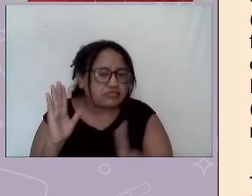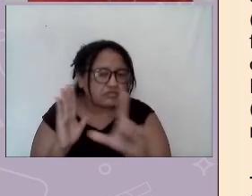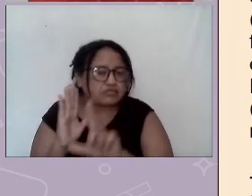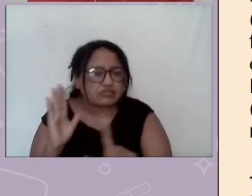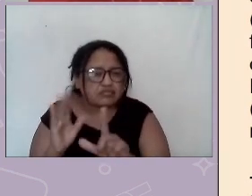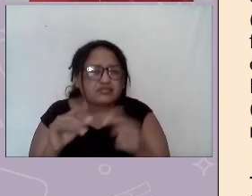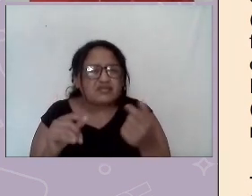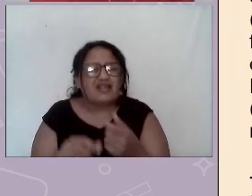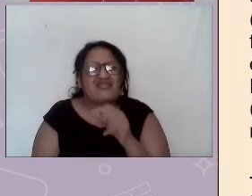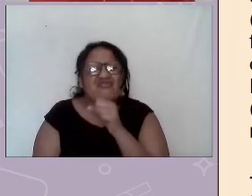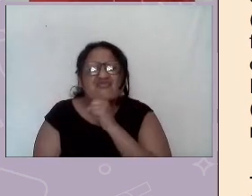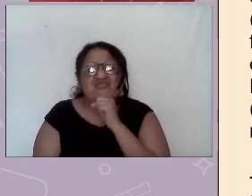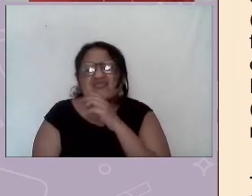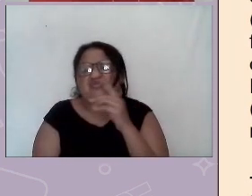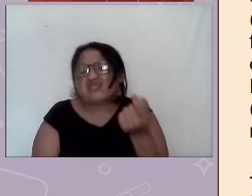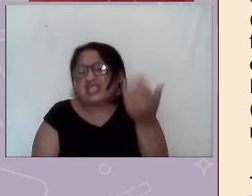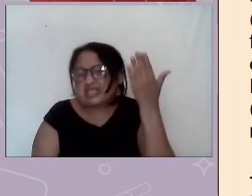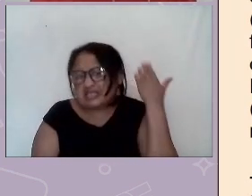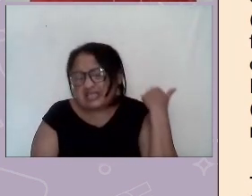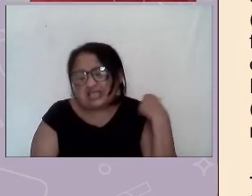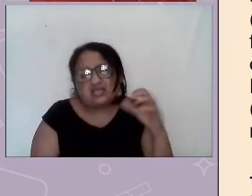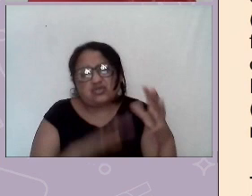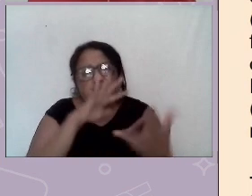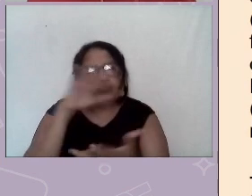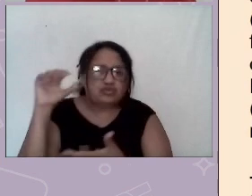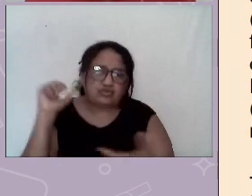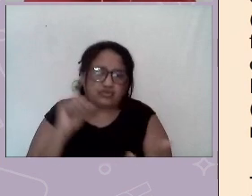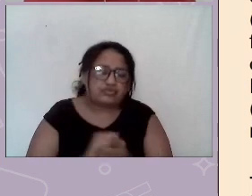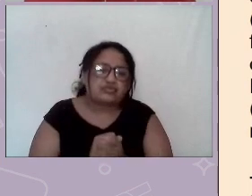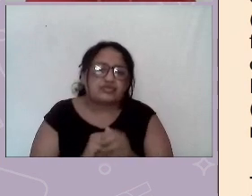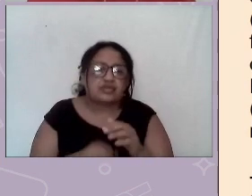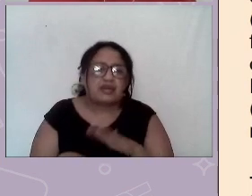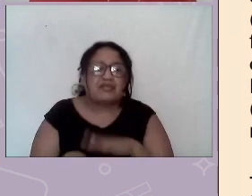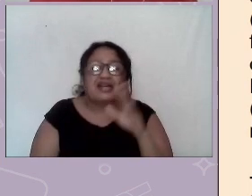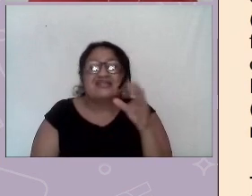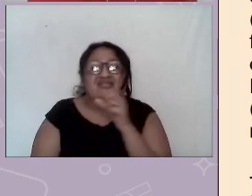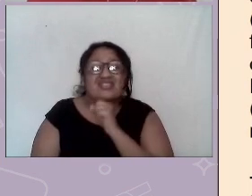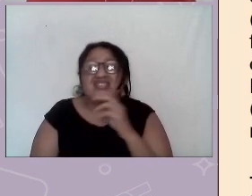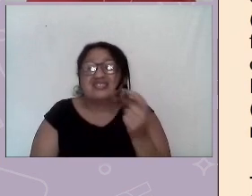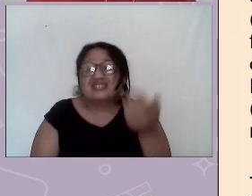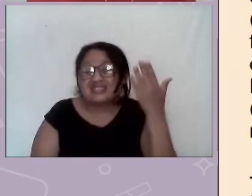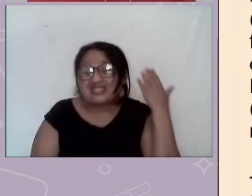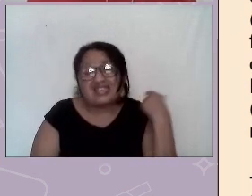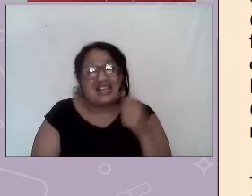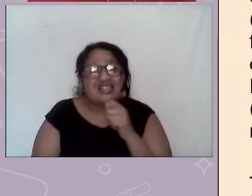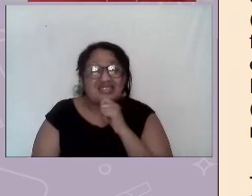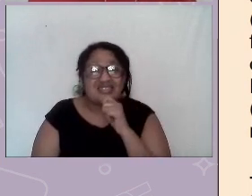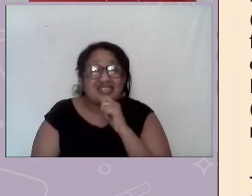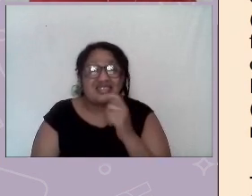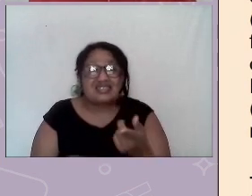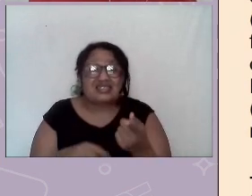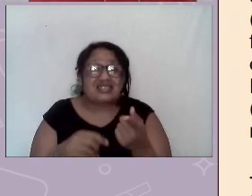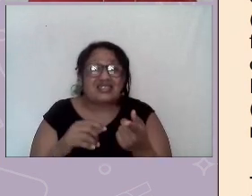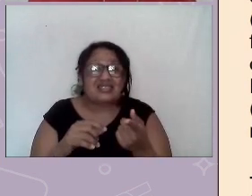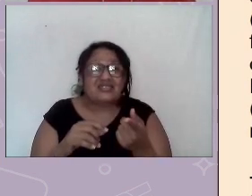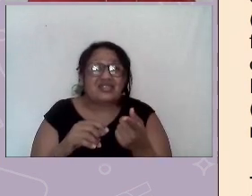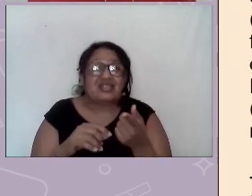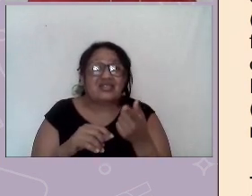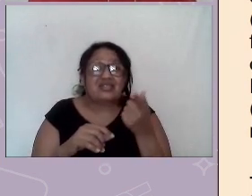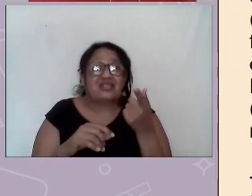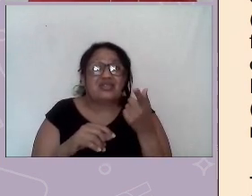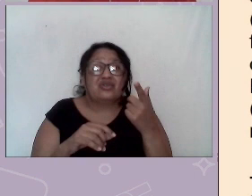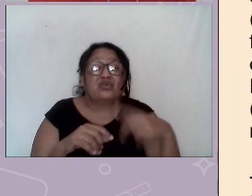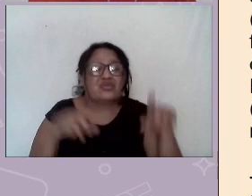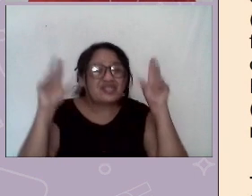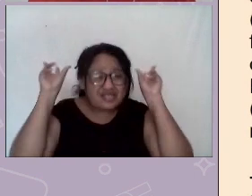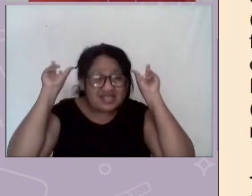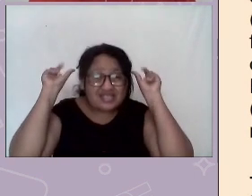mundo é a mais antiga obra da humanidade mais antigo ainda de que as obras dos gregos antigos né